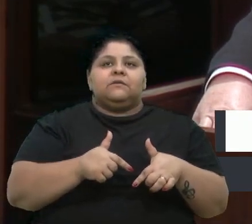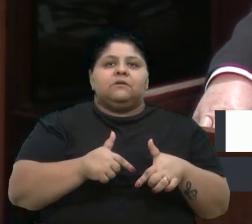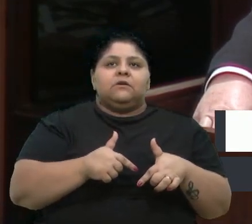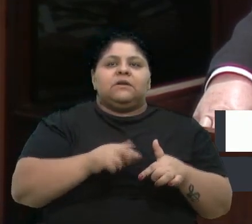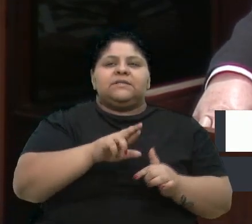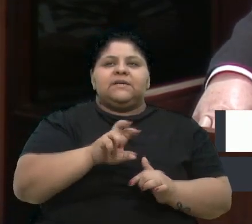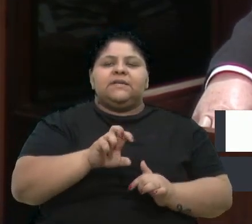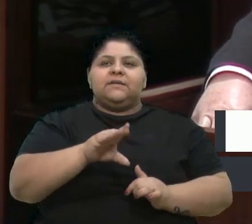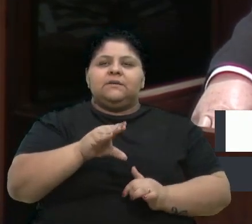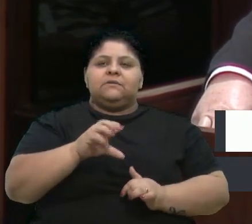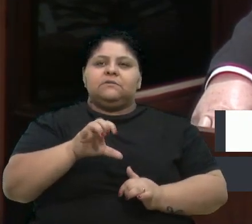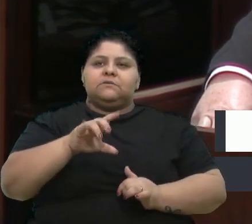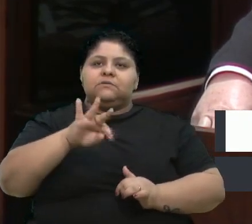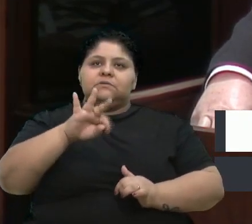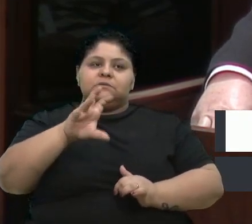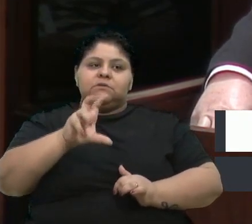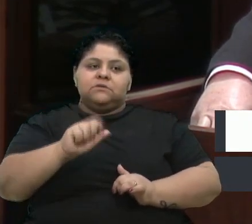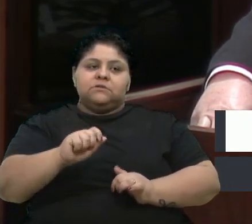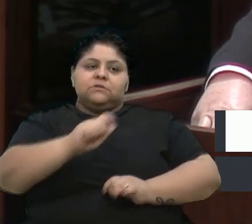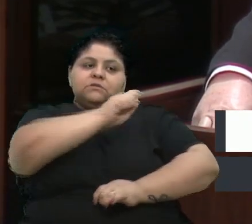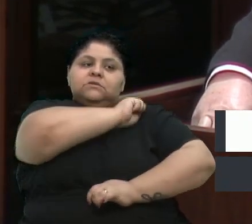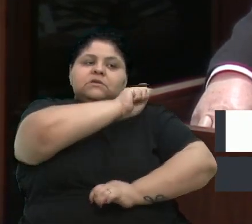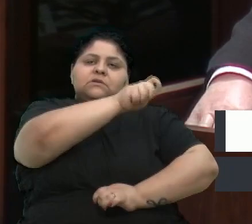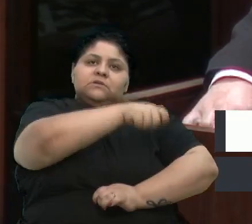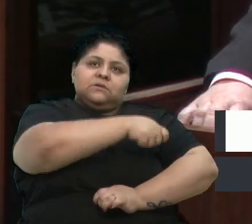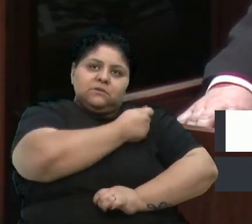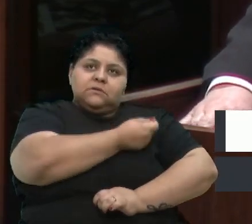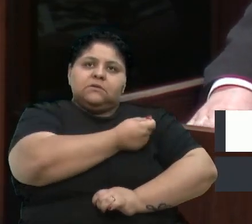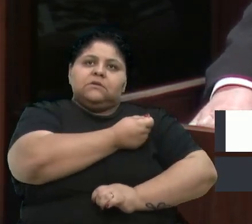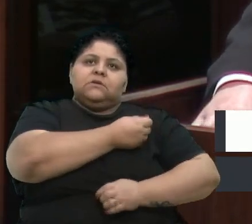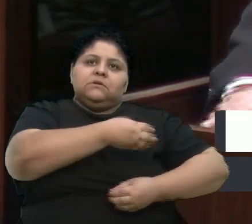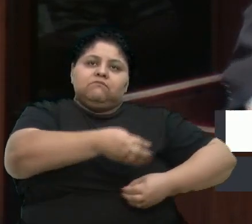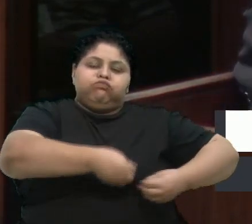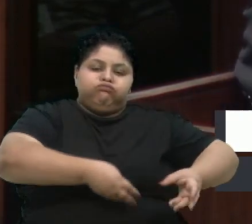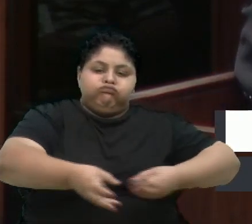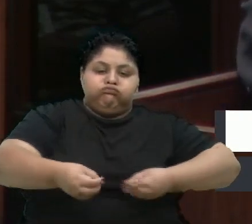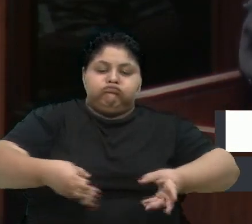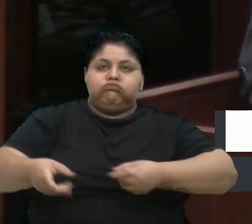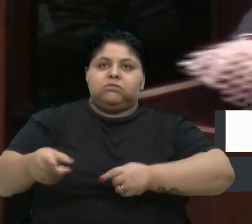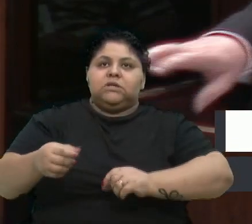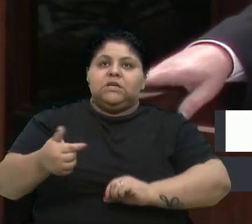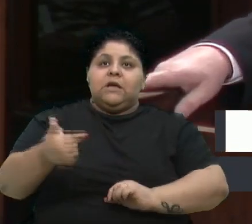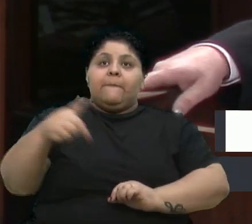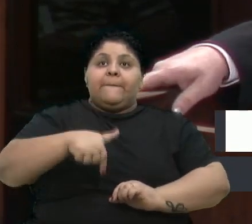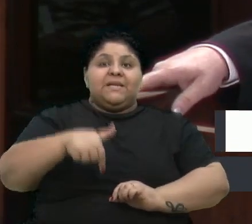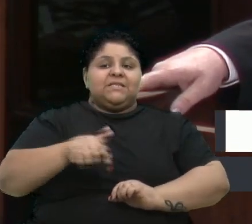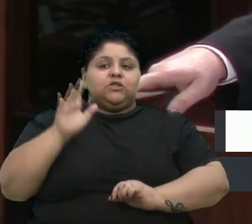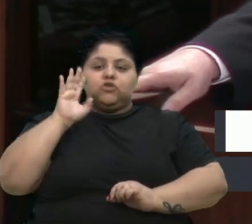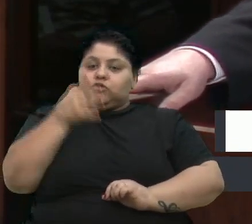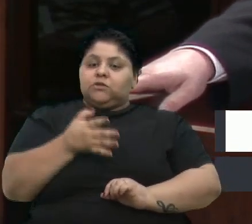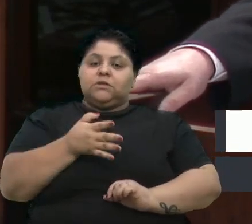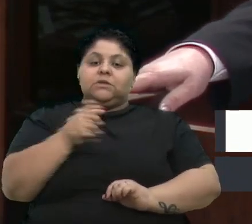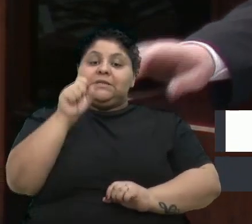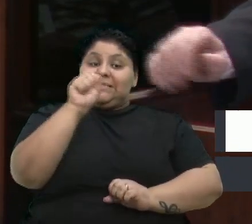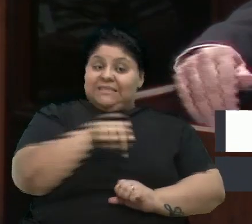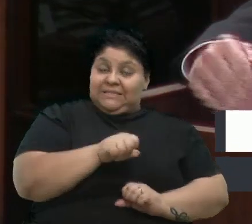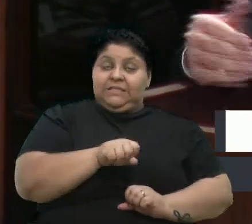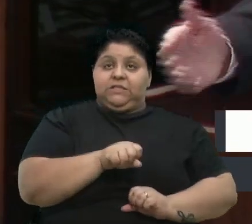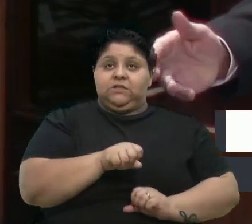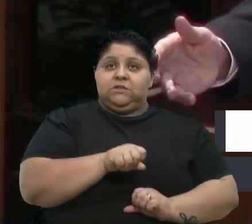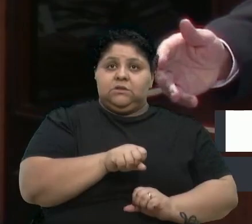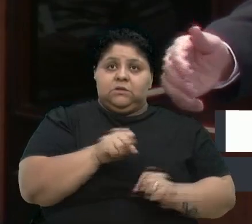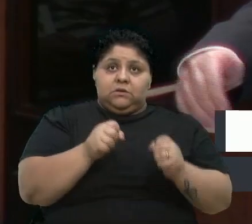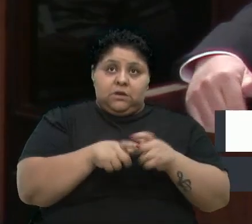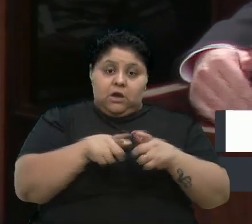extraordinárias, concessões e privatizações, dividendos de estatais, mas isso não está acontecendo. O que está acontecendo é